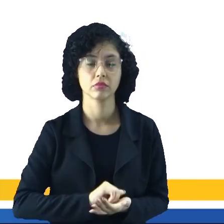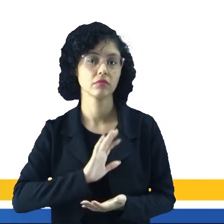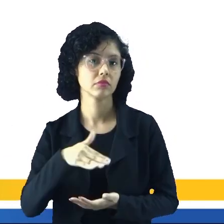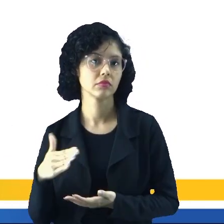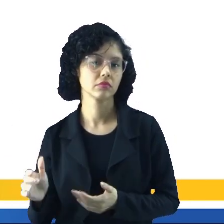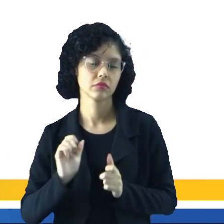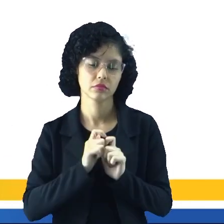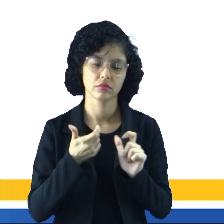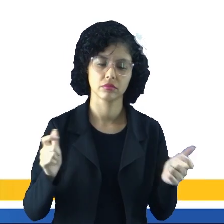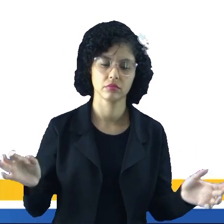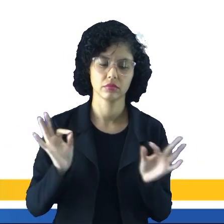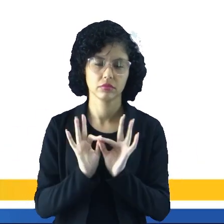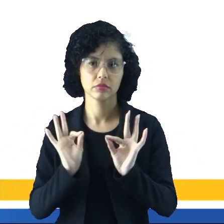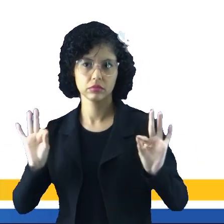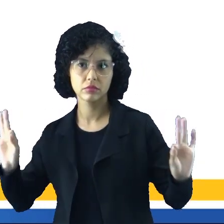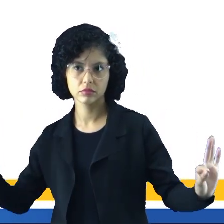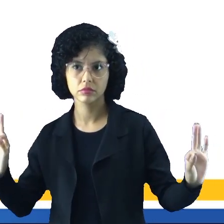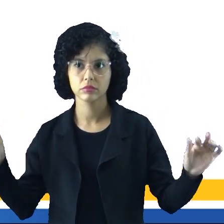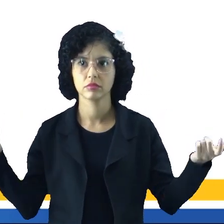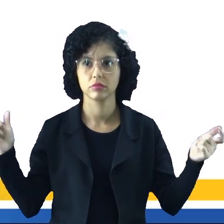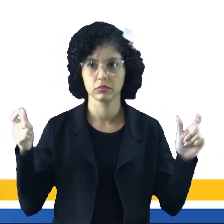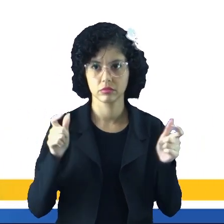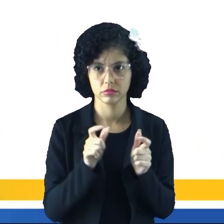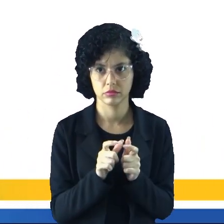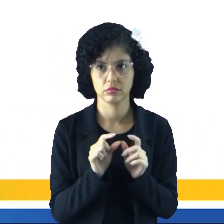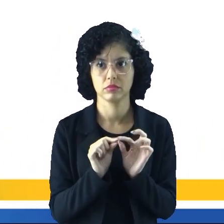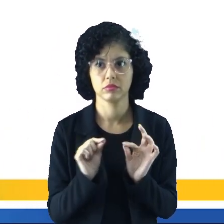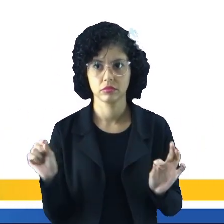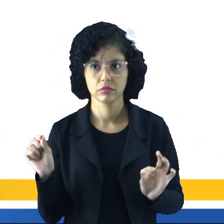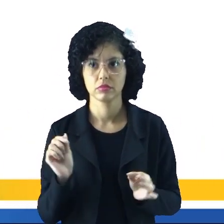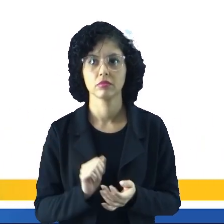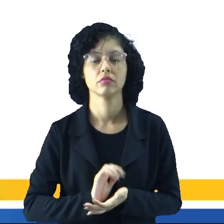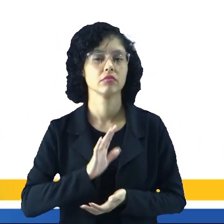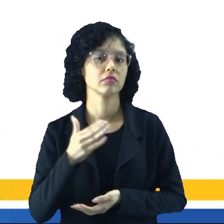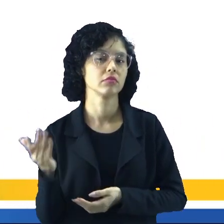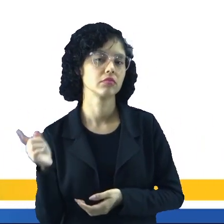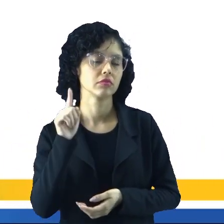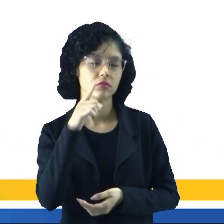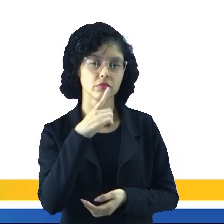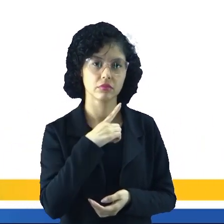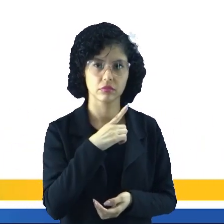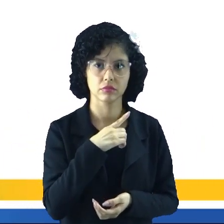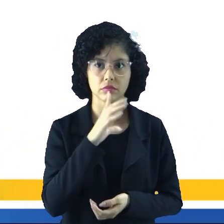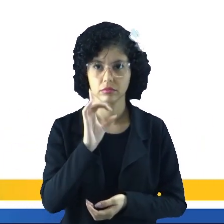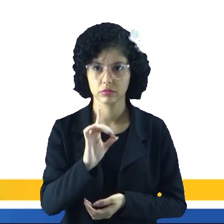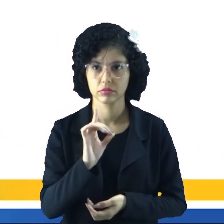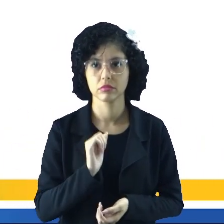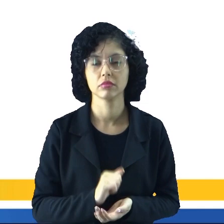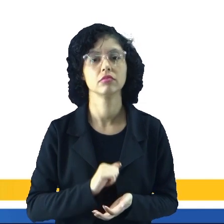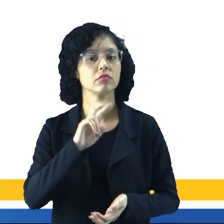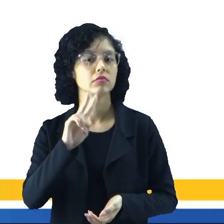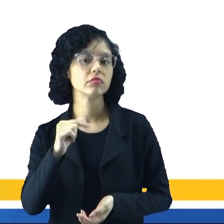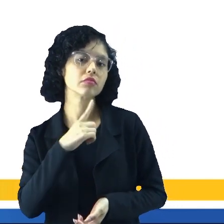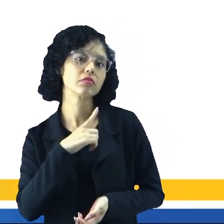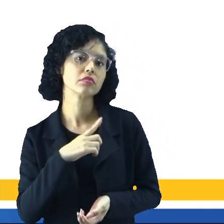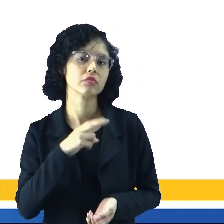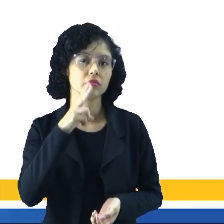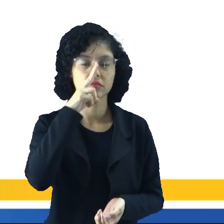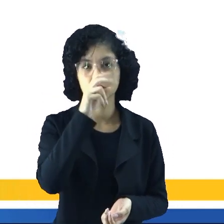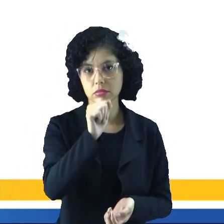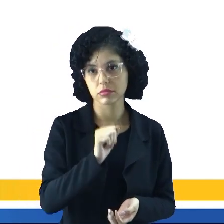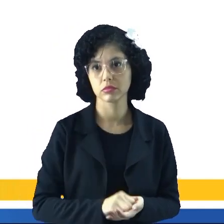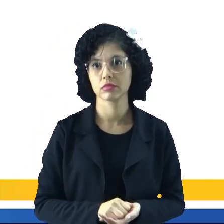quando a gente aumenta a distância e diminui a distância. Quando você tiver uma distância D, você vai ter uma força